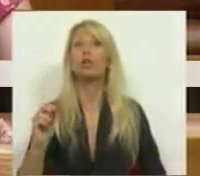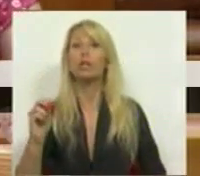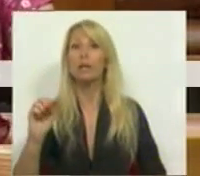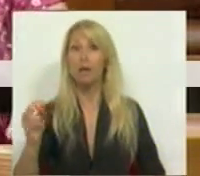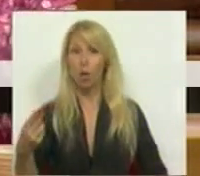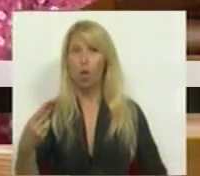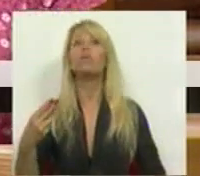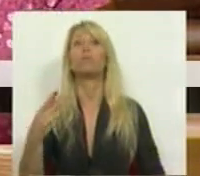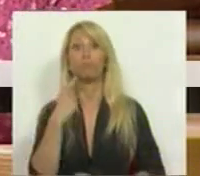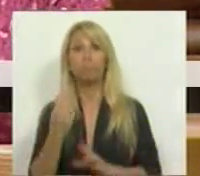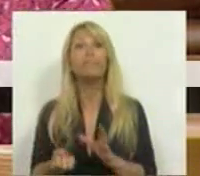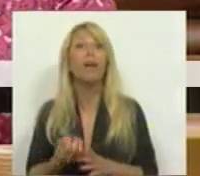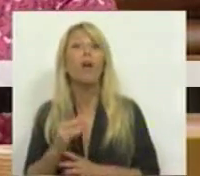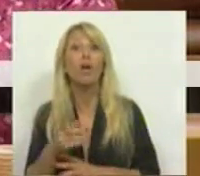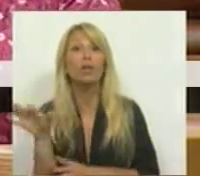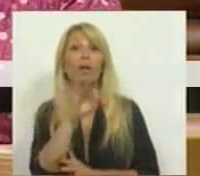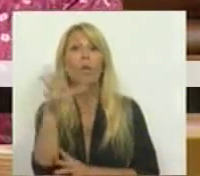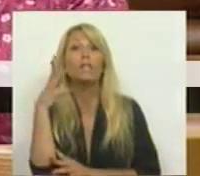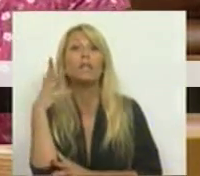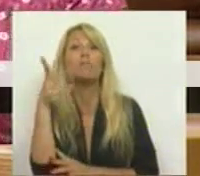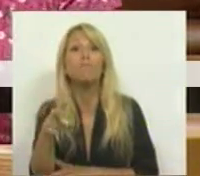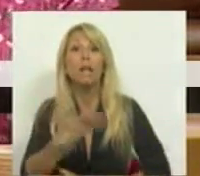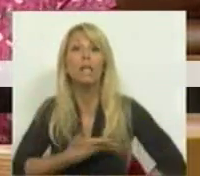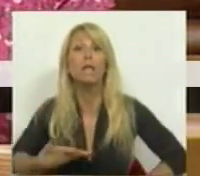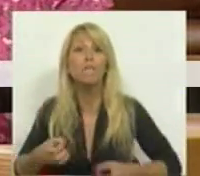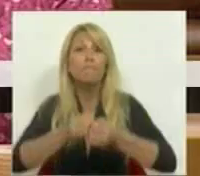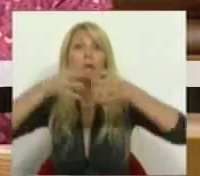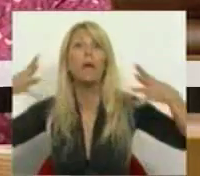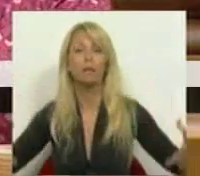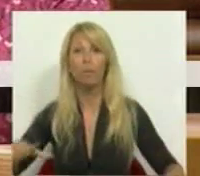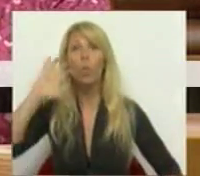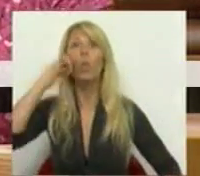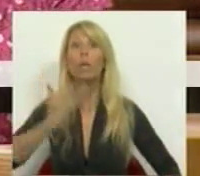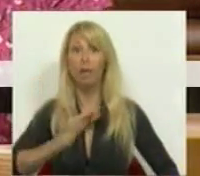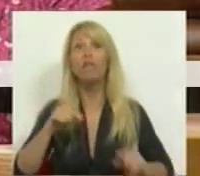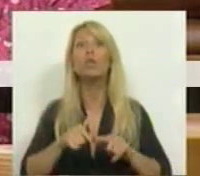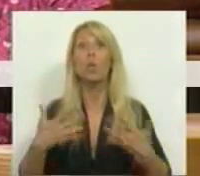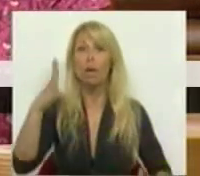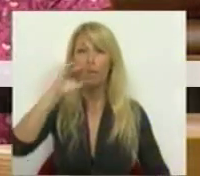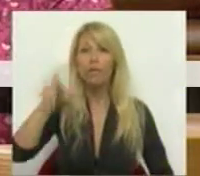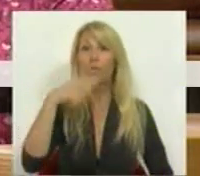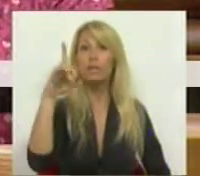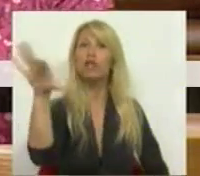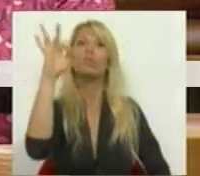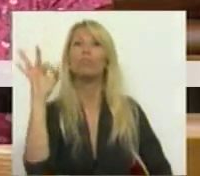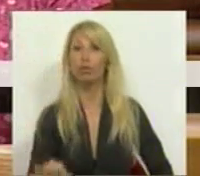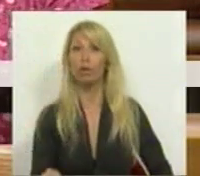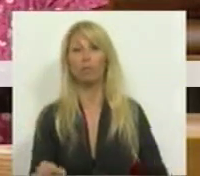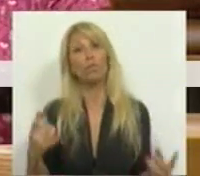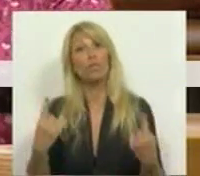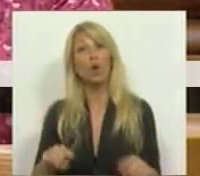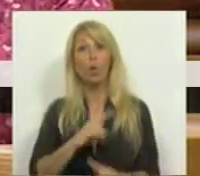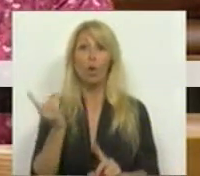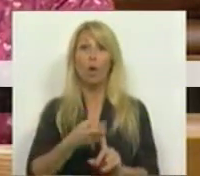gerou mais de 400 mil desempregados. O déficit atinge hoje os 10,6% e só